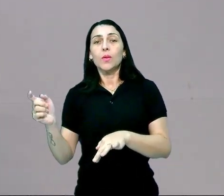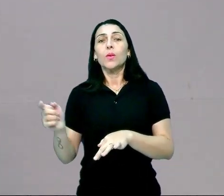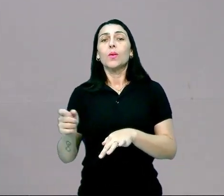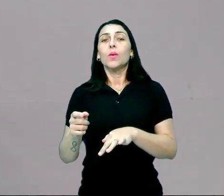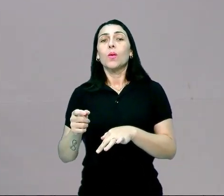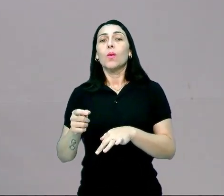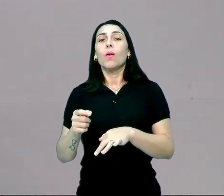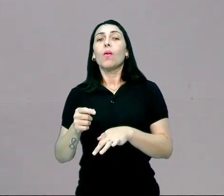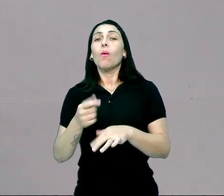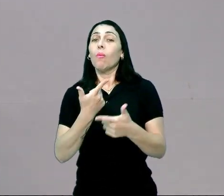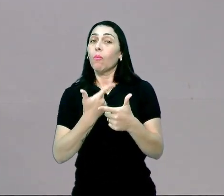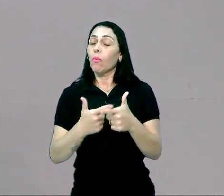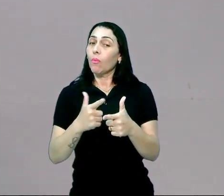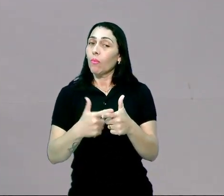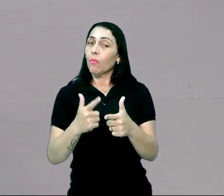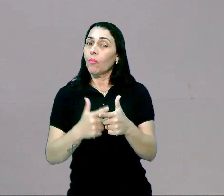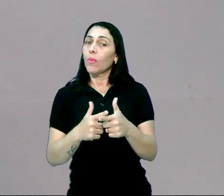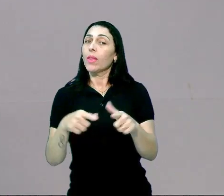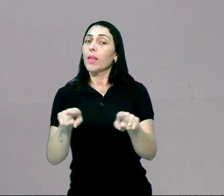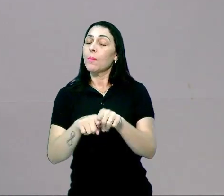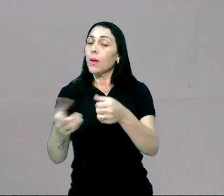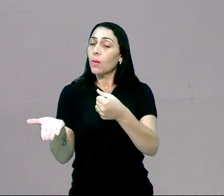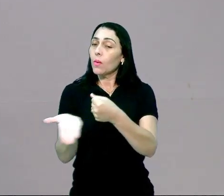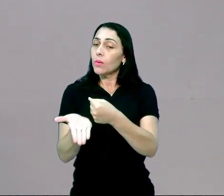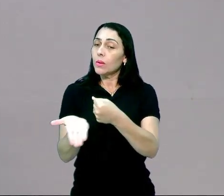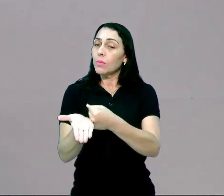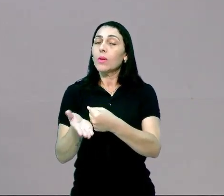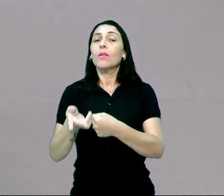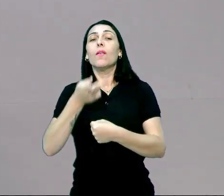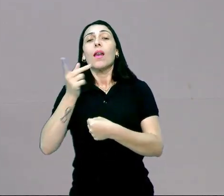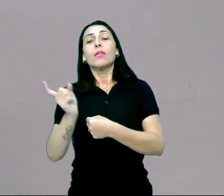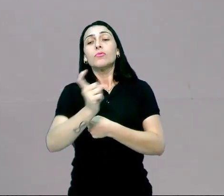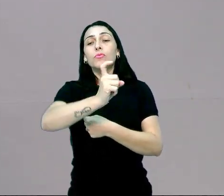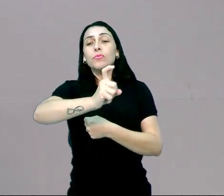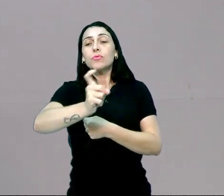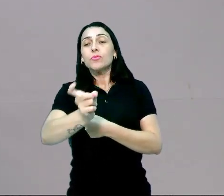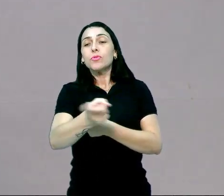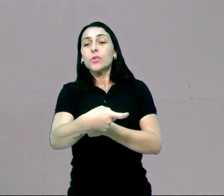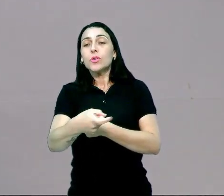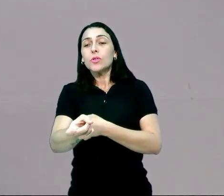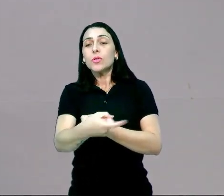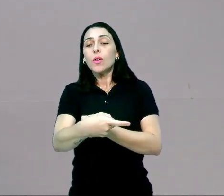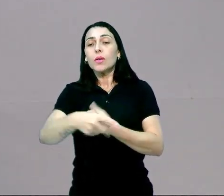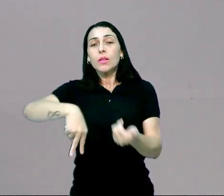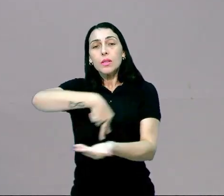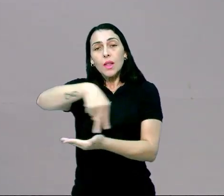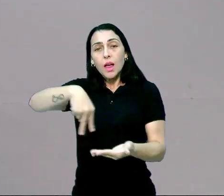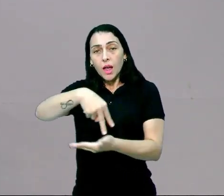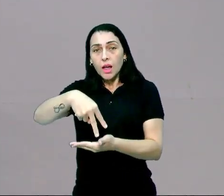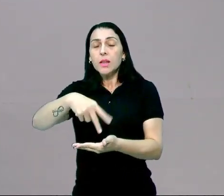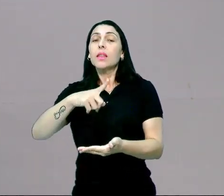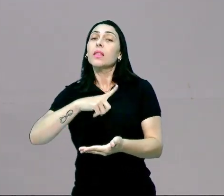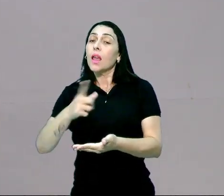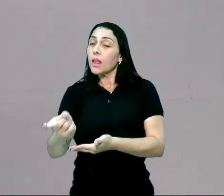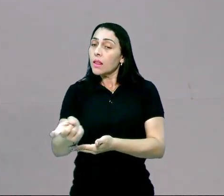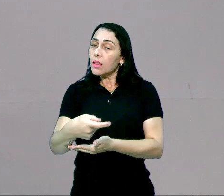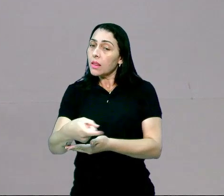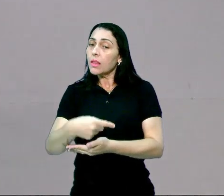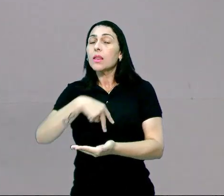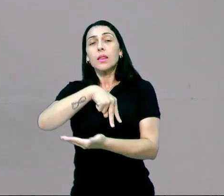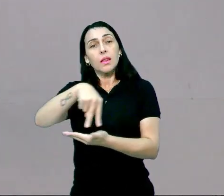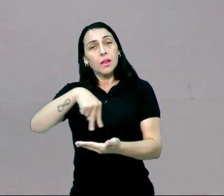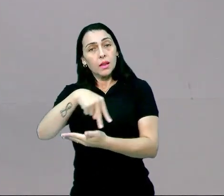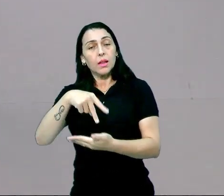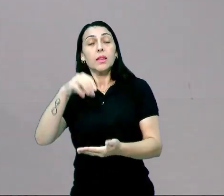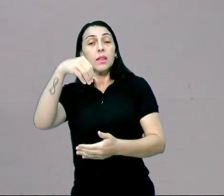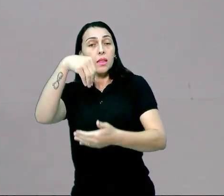tipo problematizando e contemporaneamente falando, TikTok, ele pode ser tido como dança? Ah, porque tem as dancinhas do TikTok.